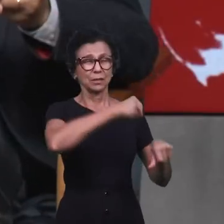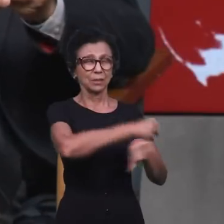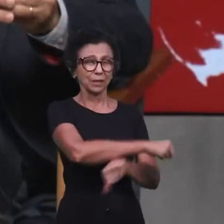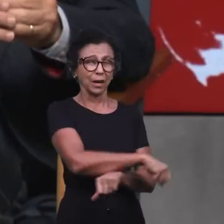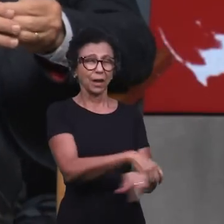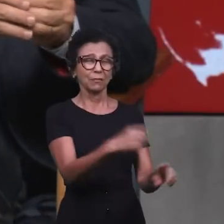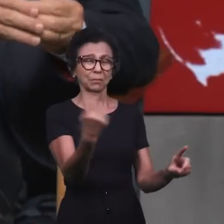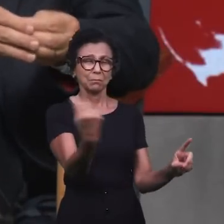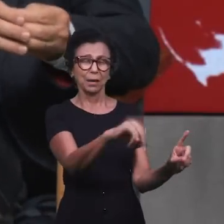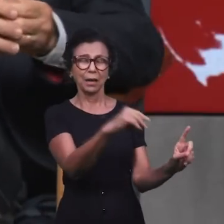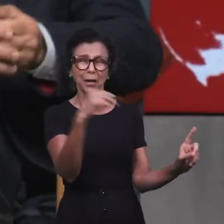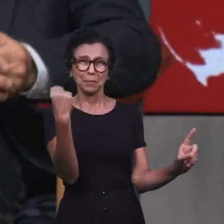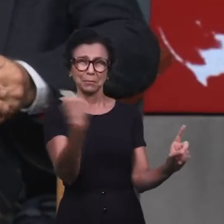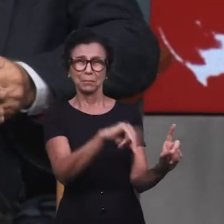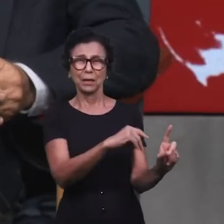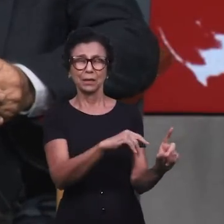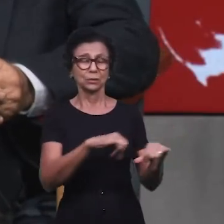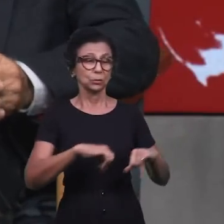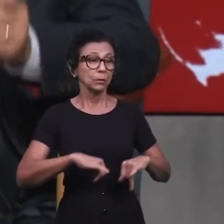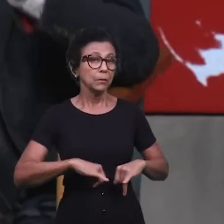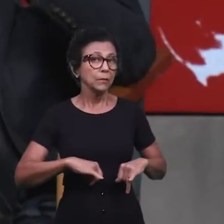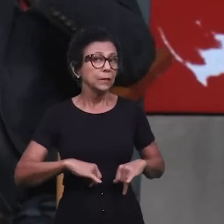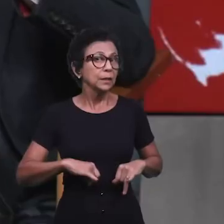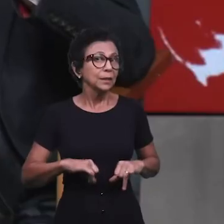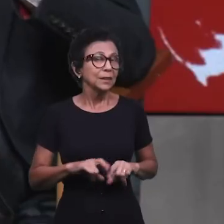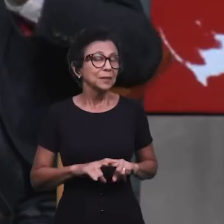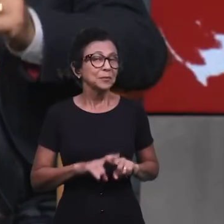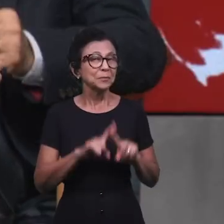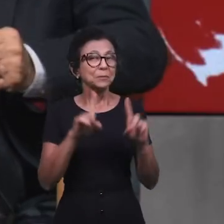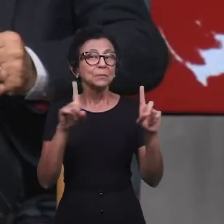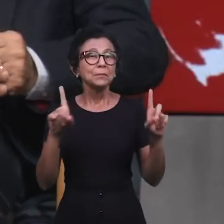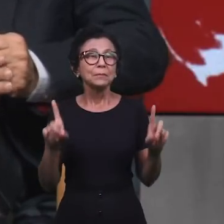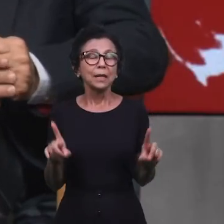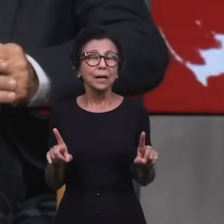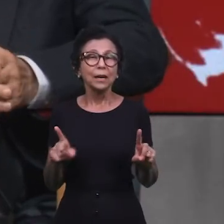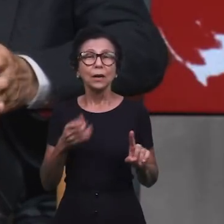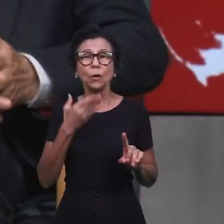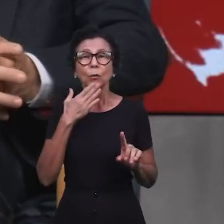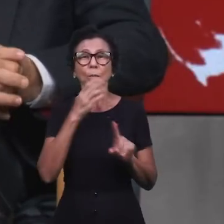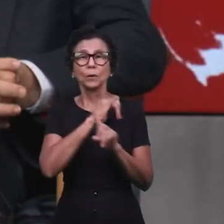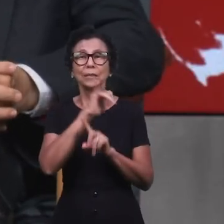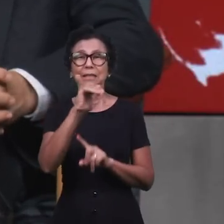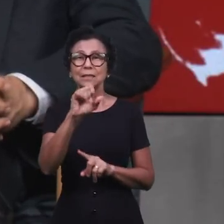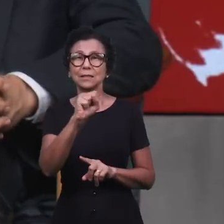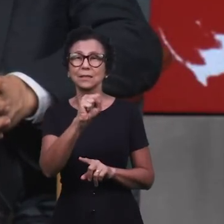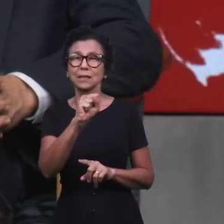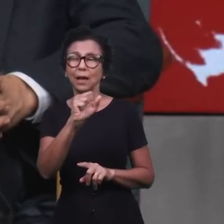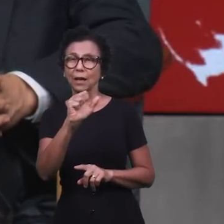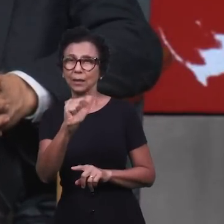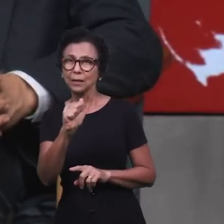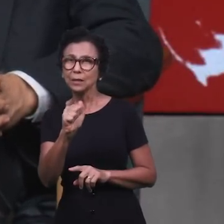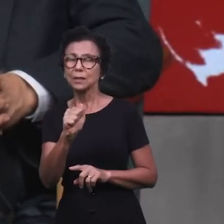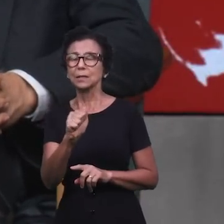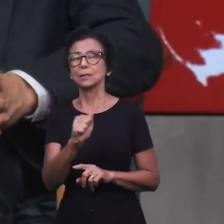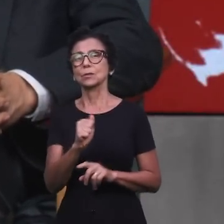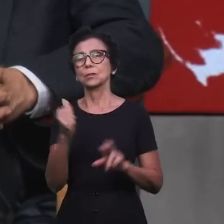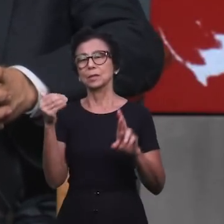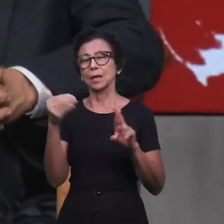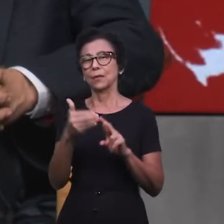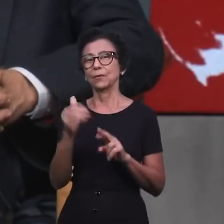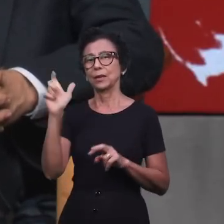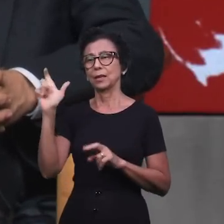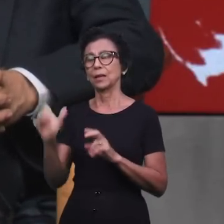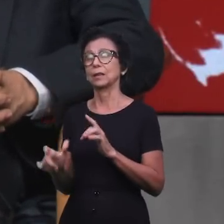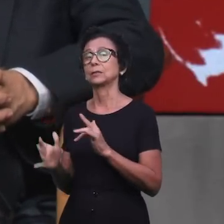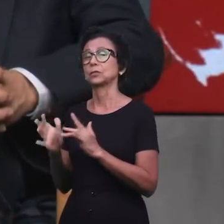A opressão que veio sobre eles. Mas o profeta Isaías, quando fala sobre Jesus, o que